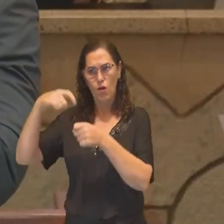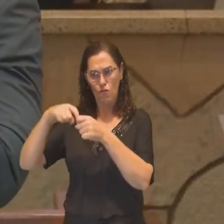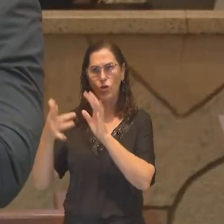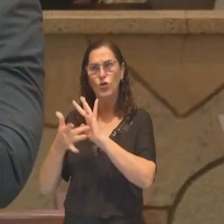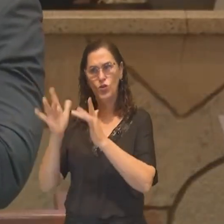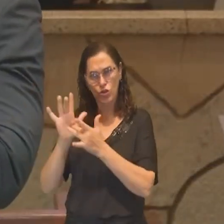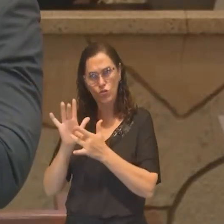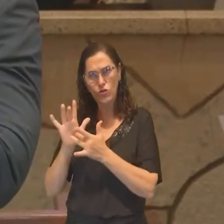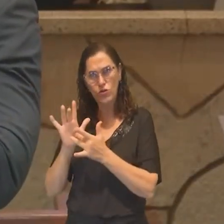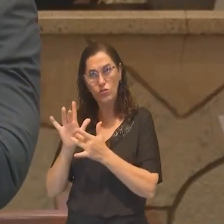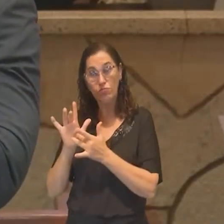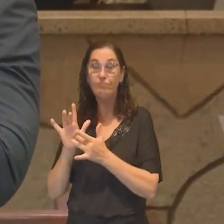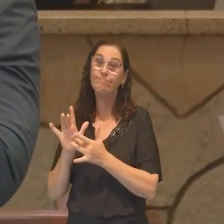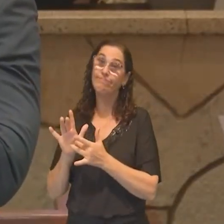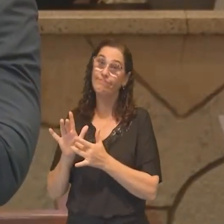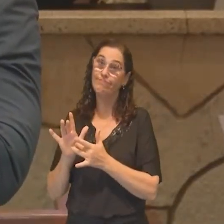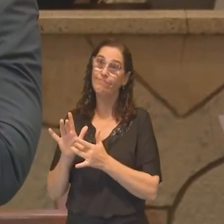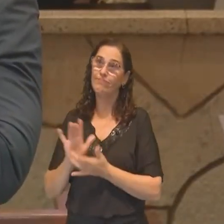Senhor?